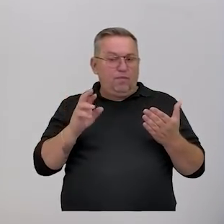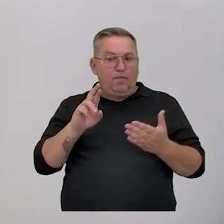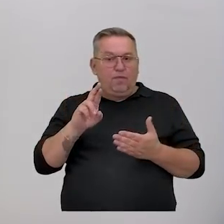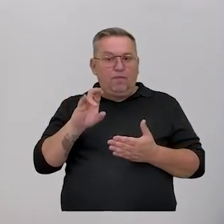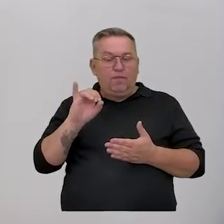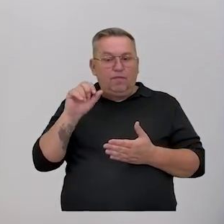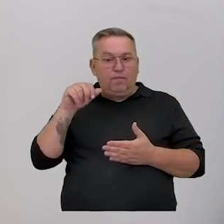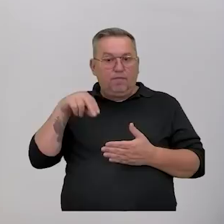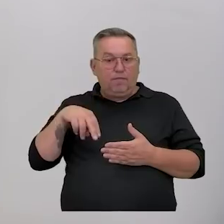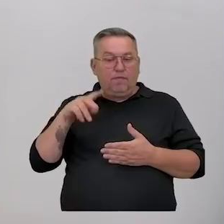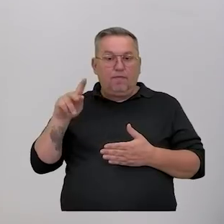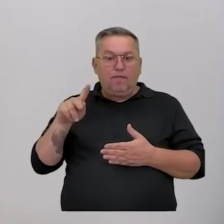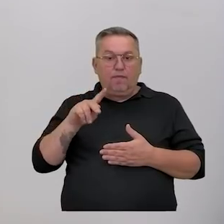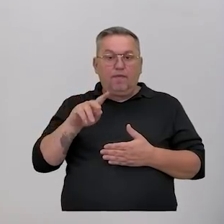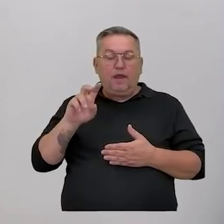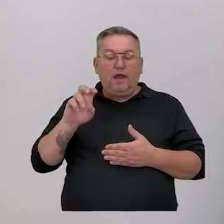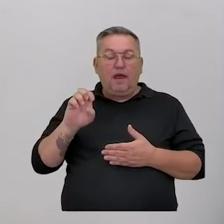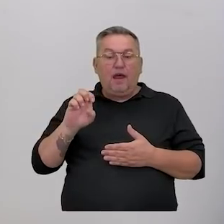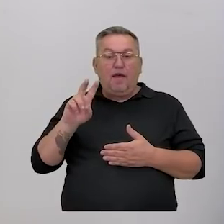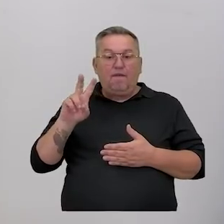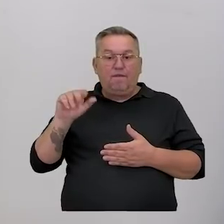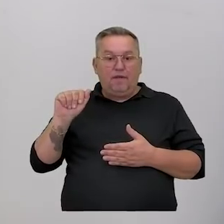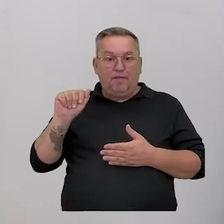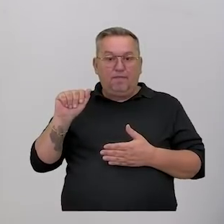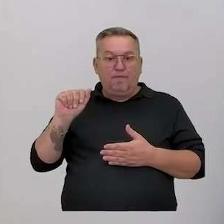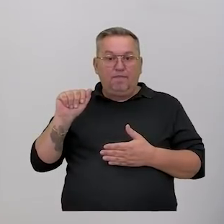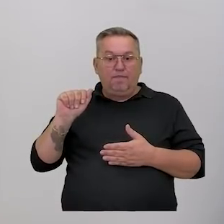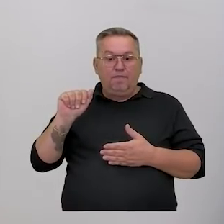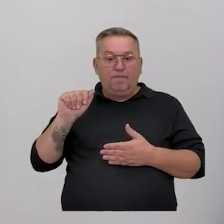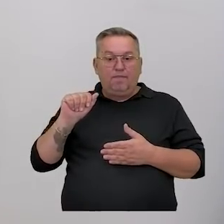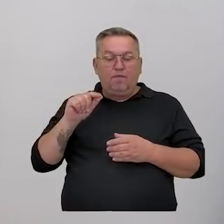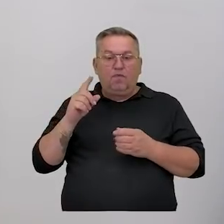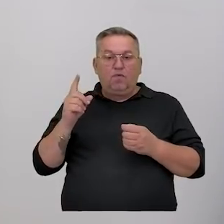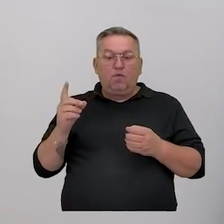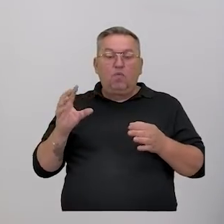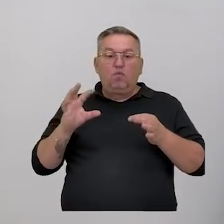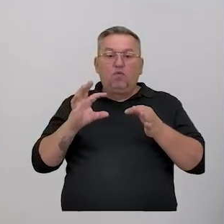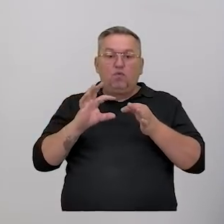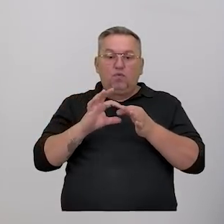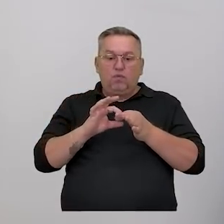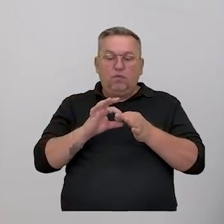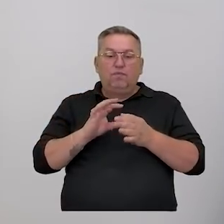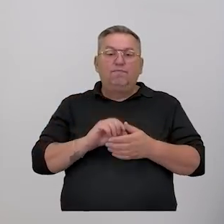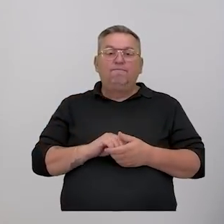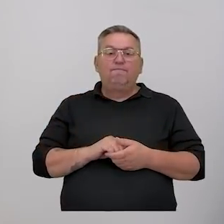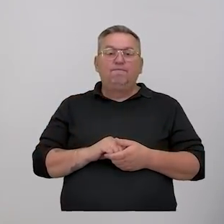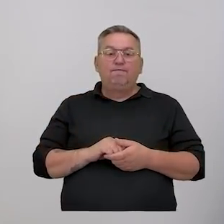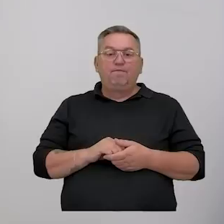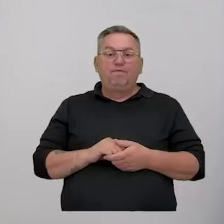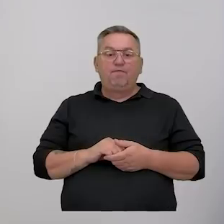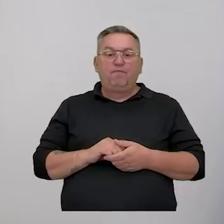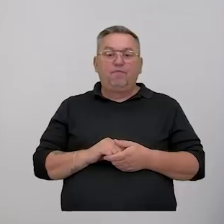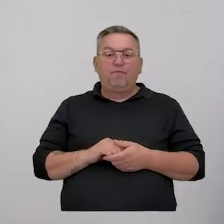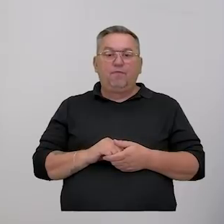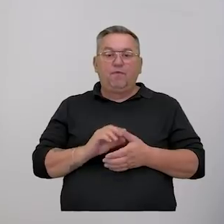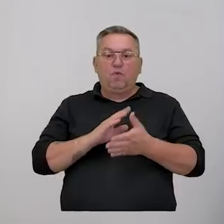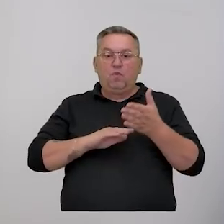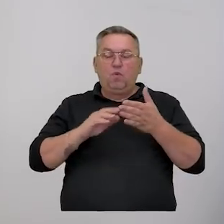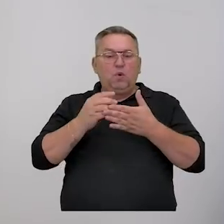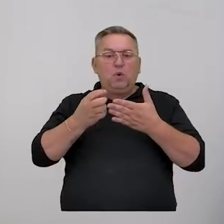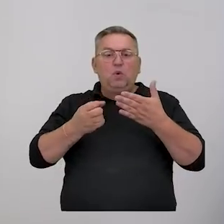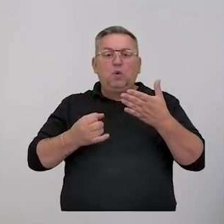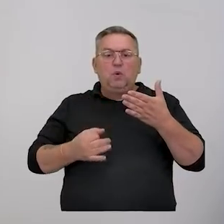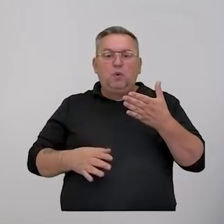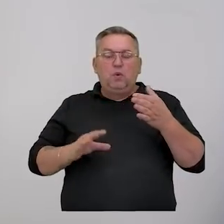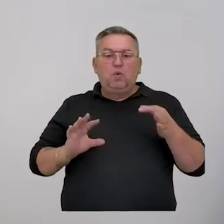Rian da Pro Eva colocou aqui conjunções. Deixa eu ver o que mais. Ó, todos seguiram nessa